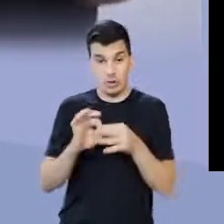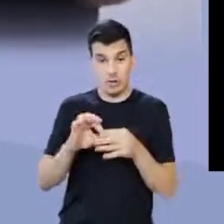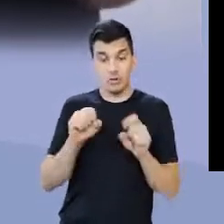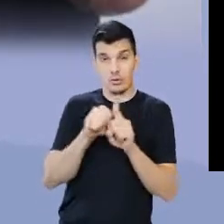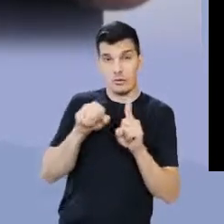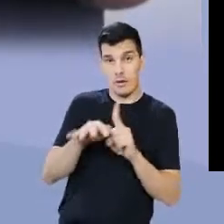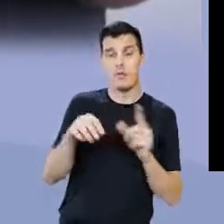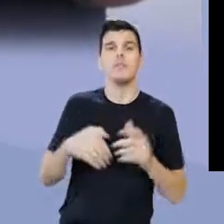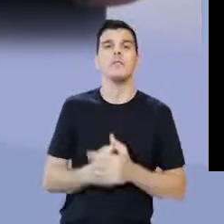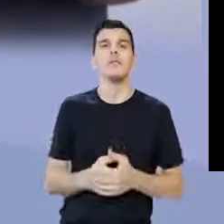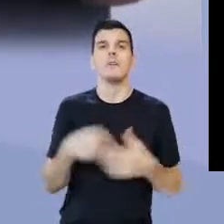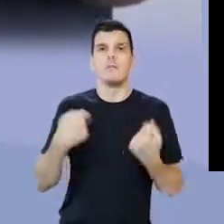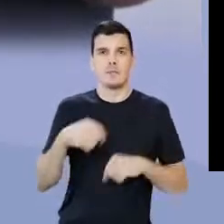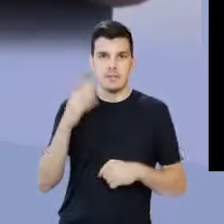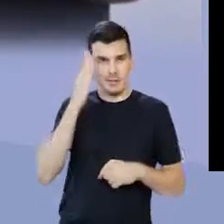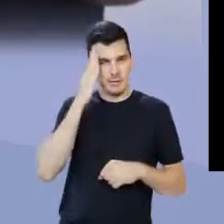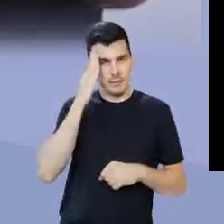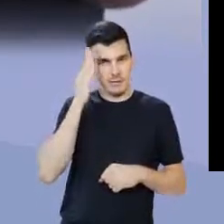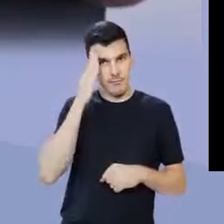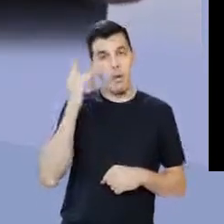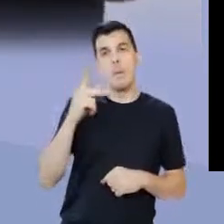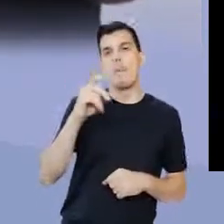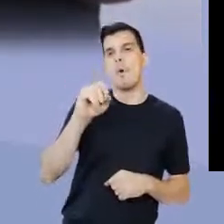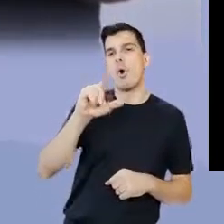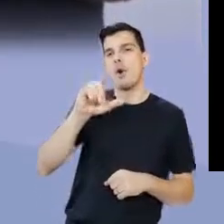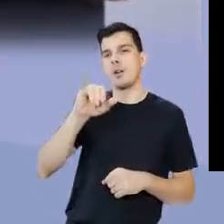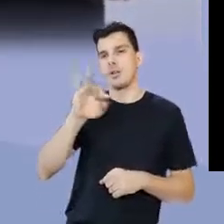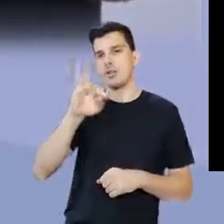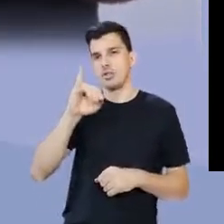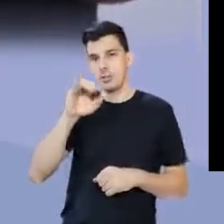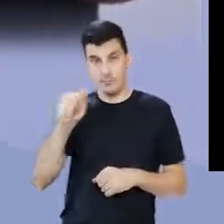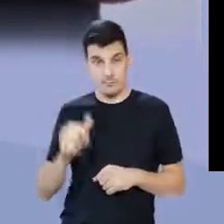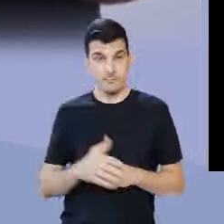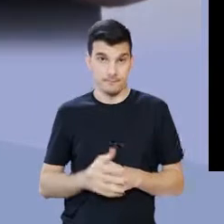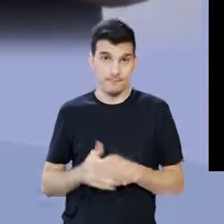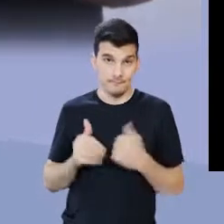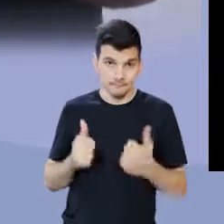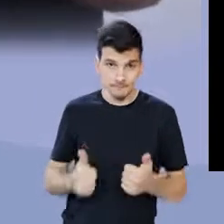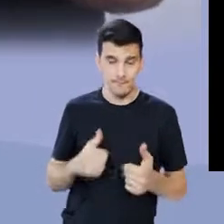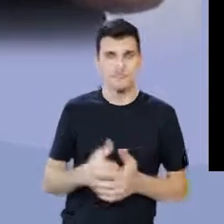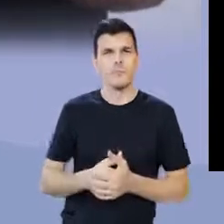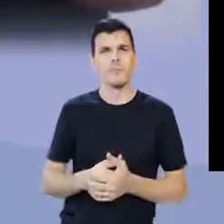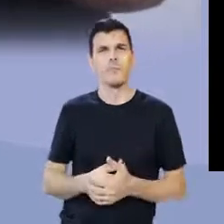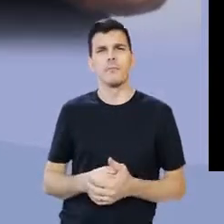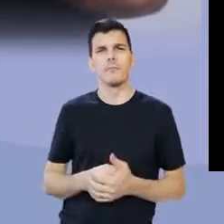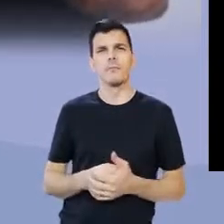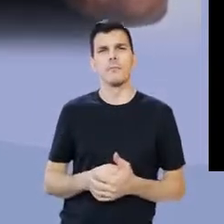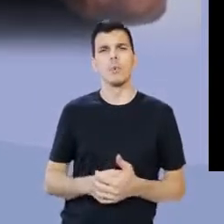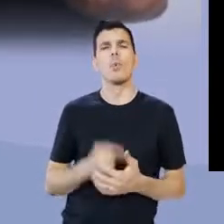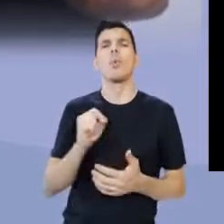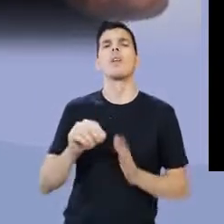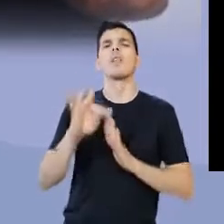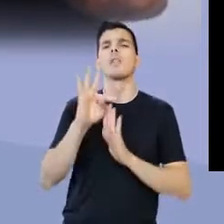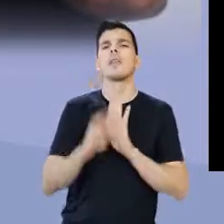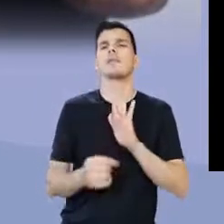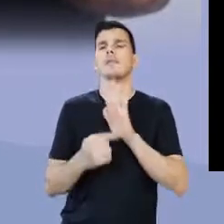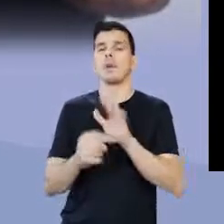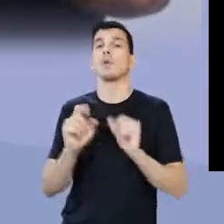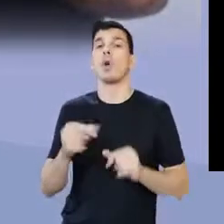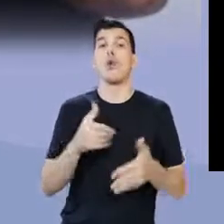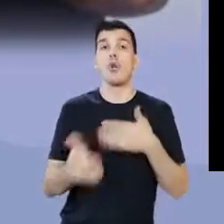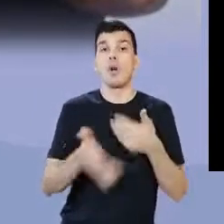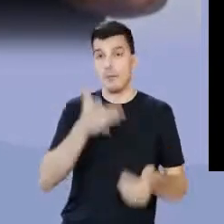política. Logo, eu tenho que saber viver em polis, política, o bem da comunidade. Então, o que o texto fala é